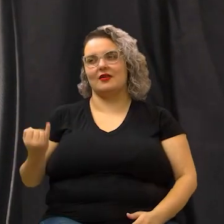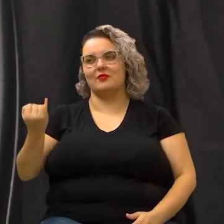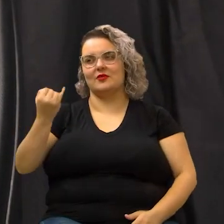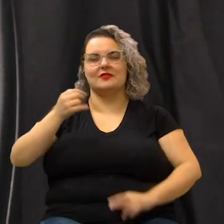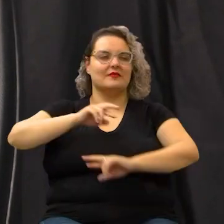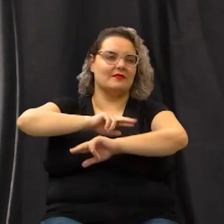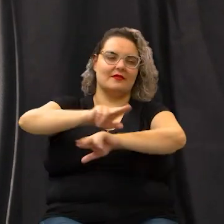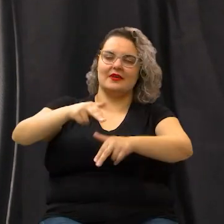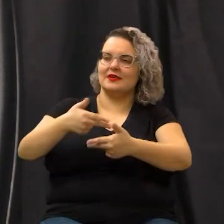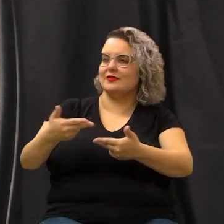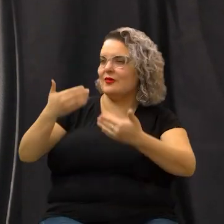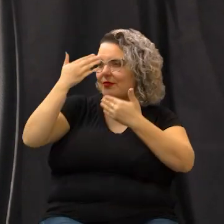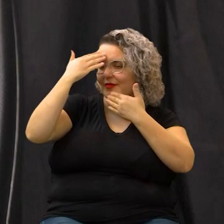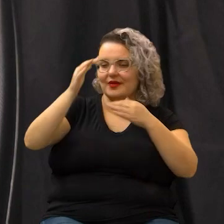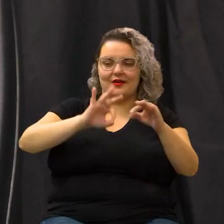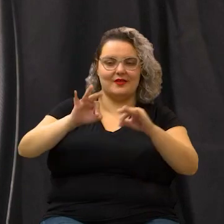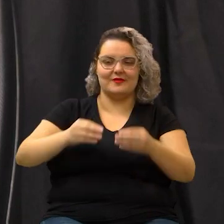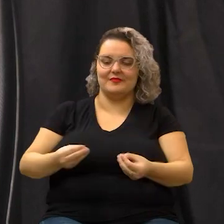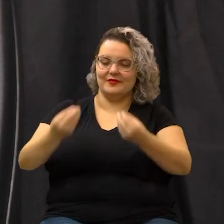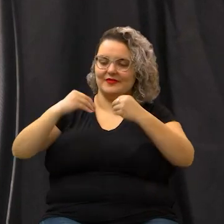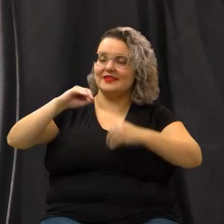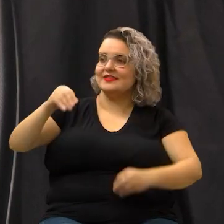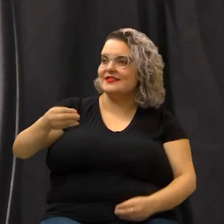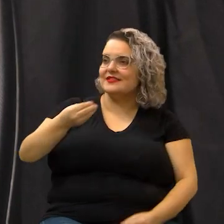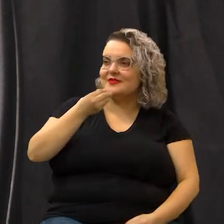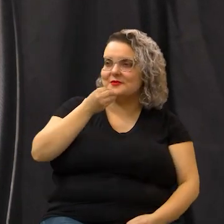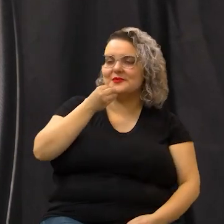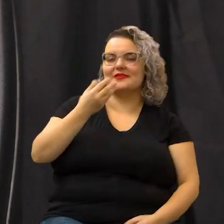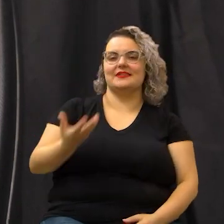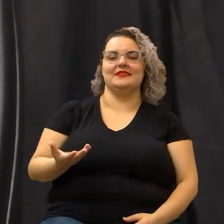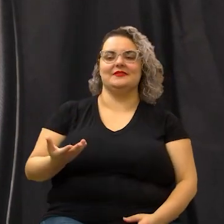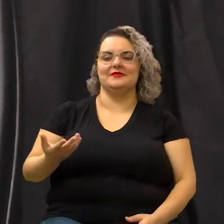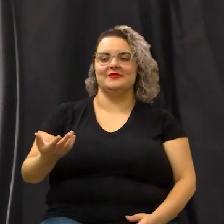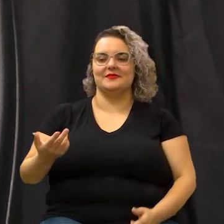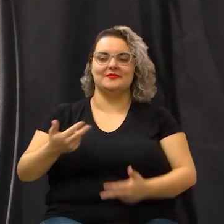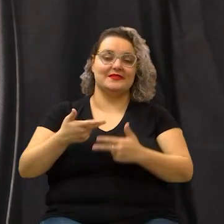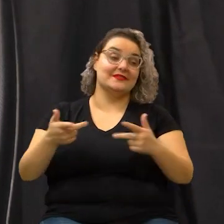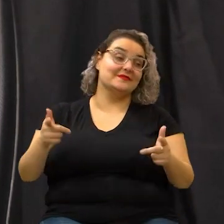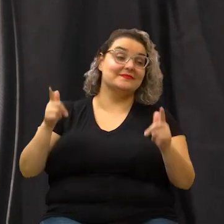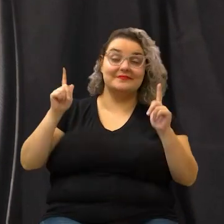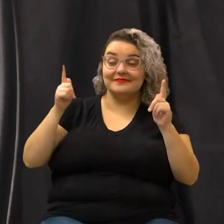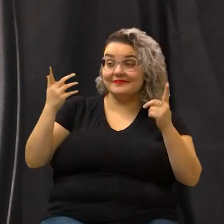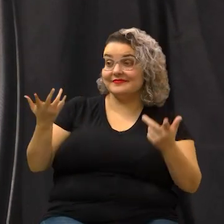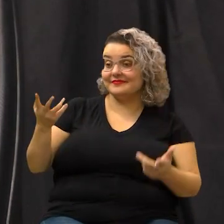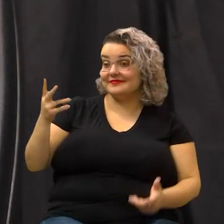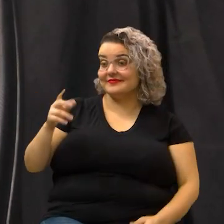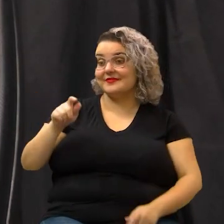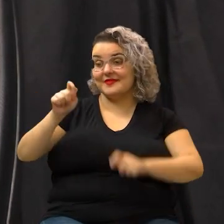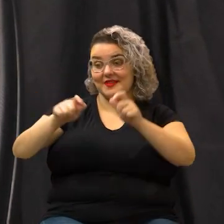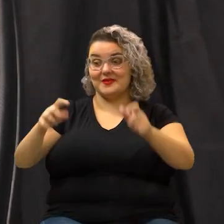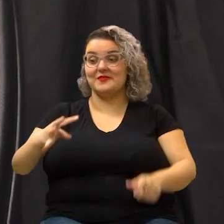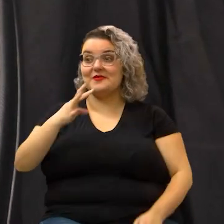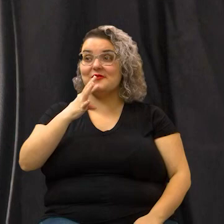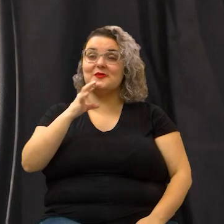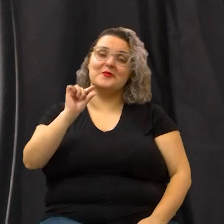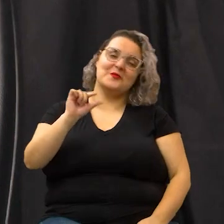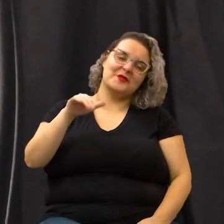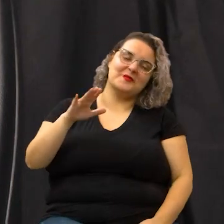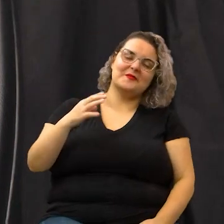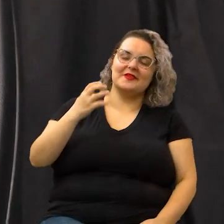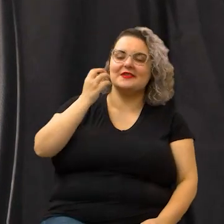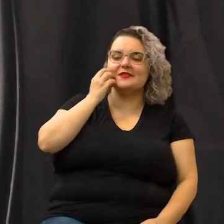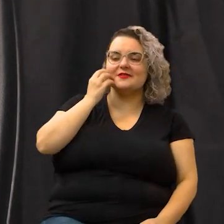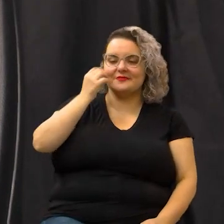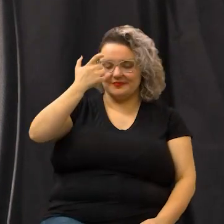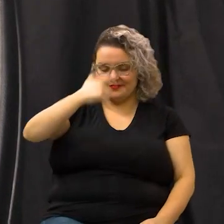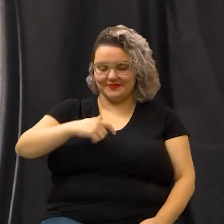relembrar que vale a pena muita coisa. Obrigado pelo programa, pela oportunidade. Né? Realmente foi uma coisa descontraída e agora o pessoal